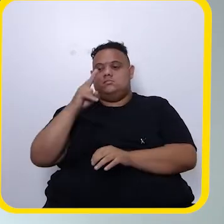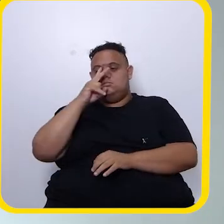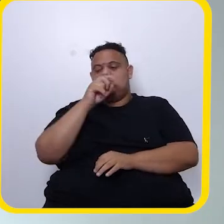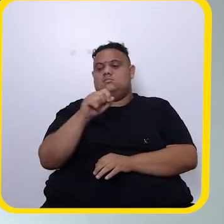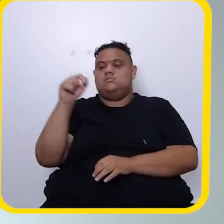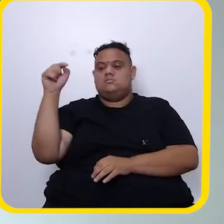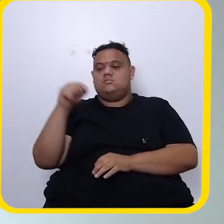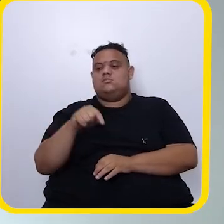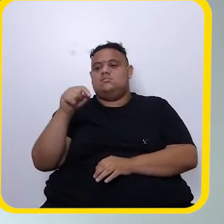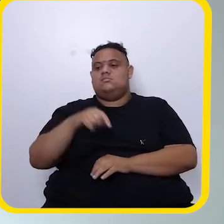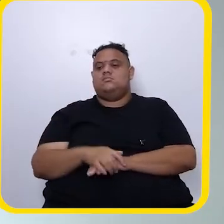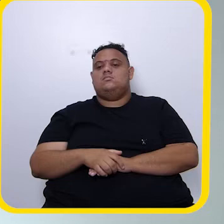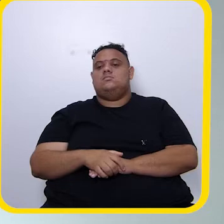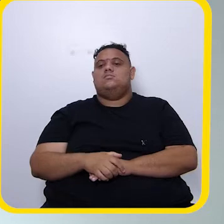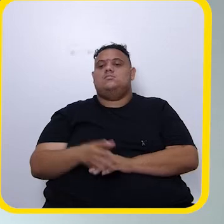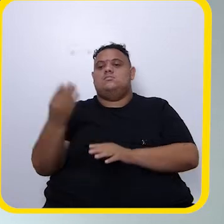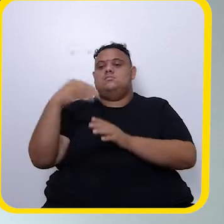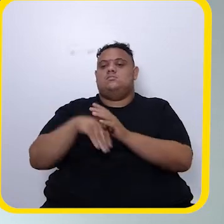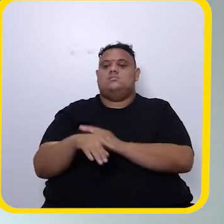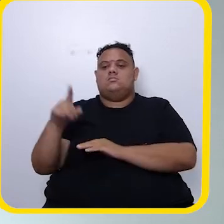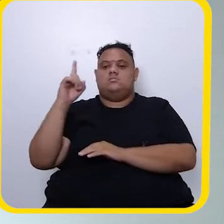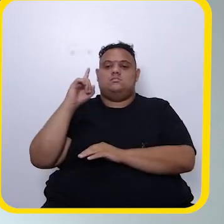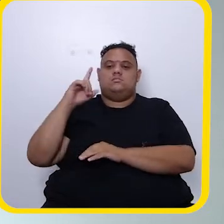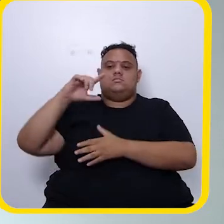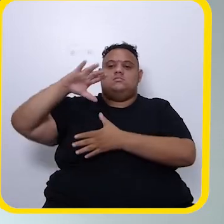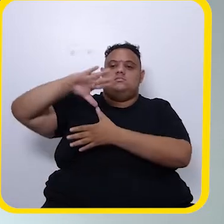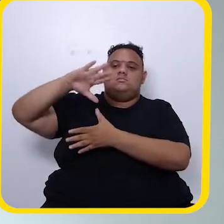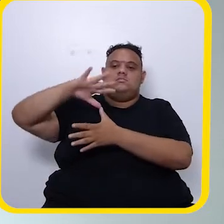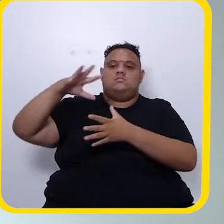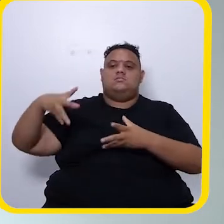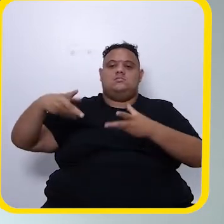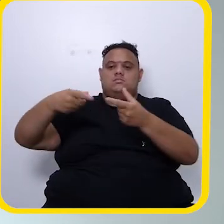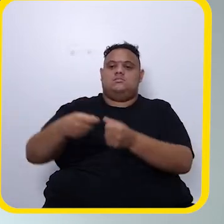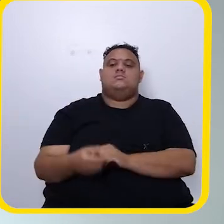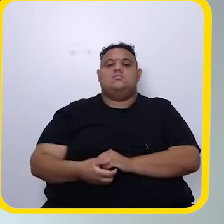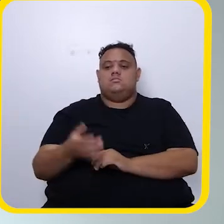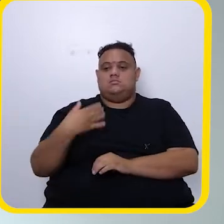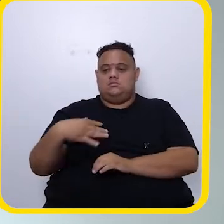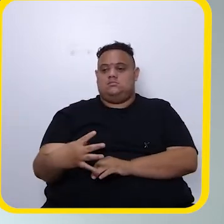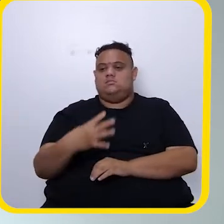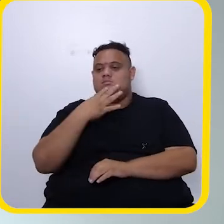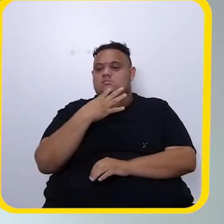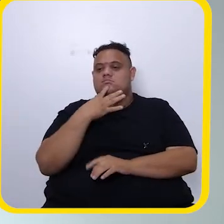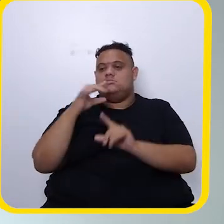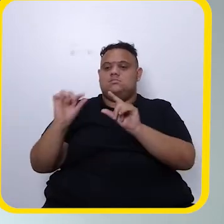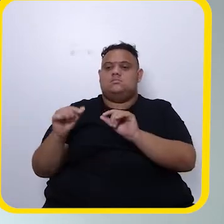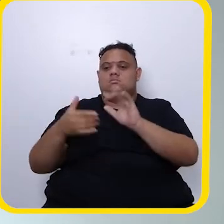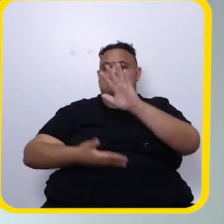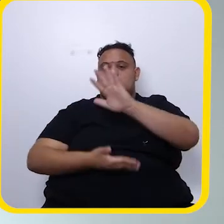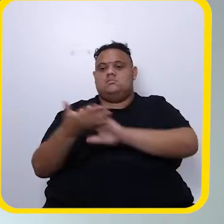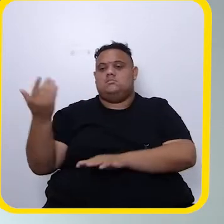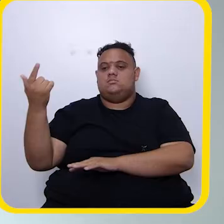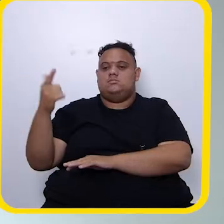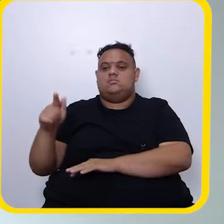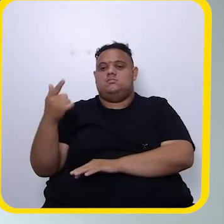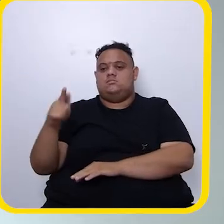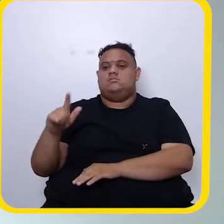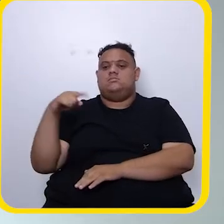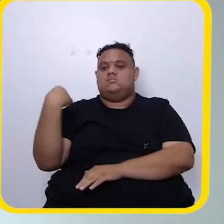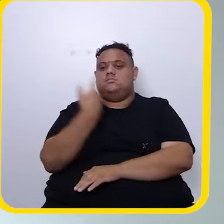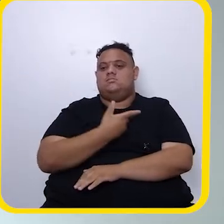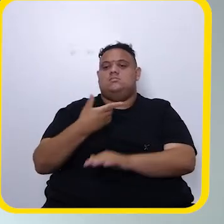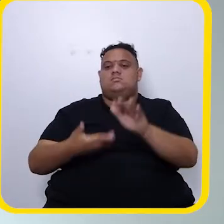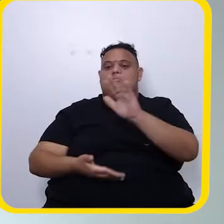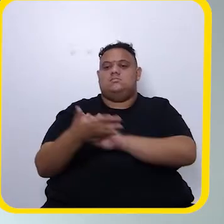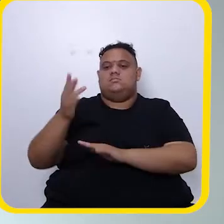forte, né, esse enigma dentro da América como um todo, né? Então vamos conhecer um pouquinho, né, nossa viagem geográfica,